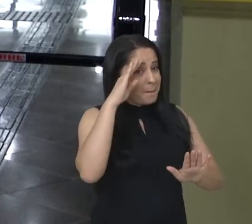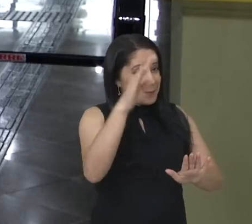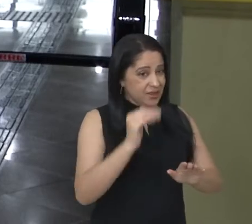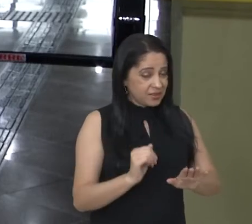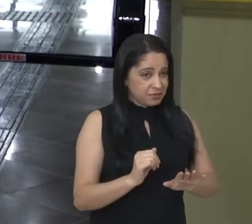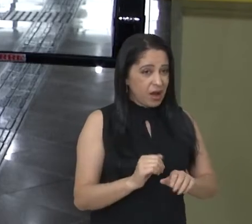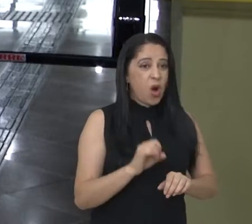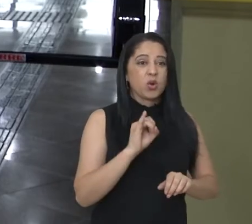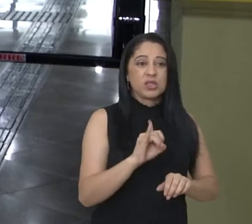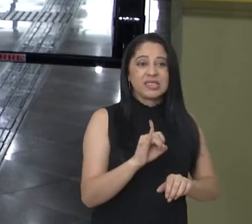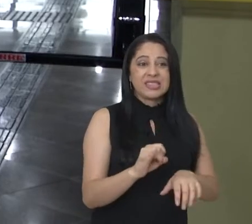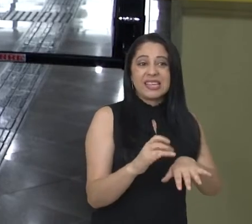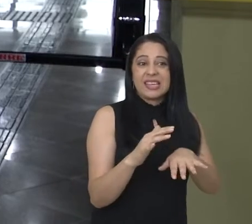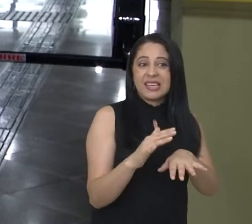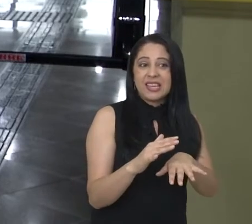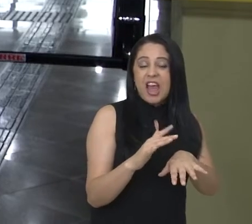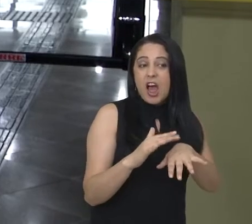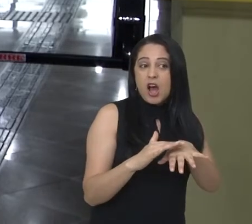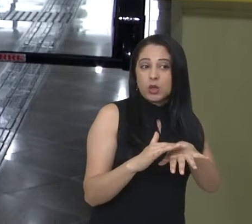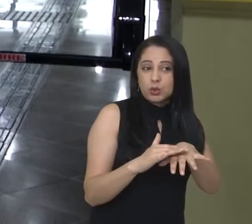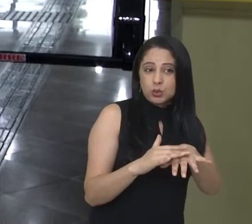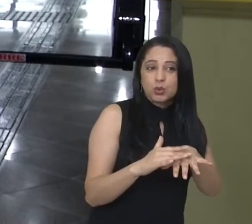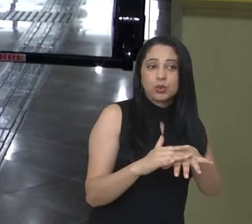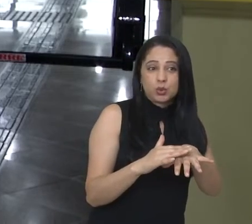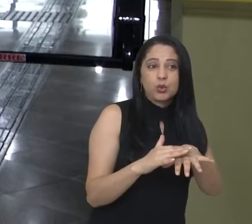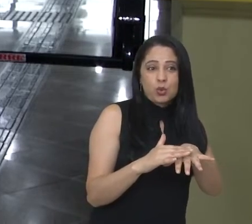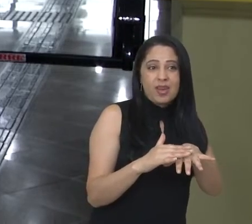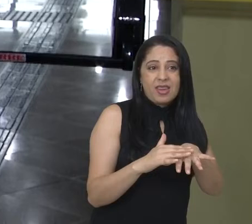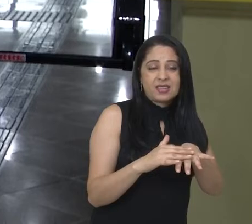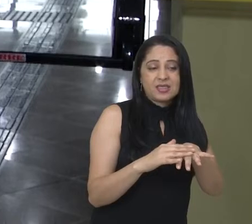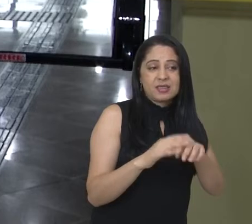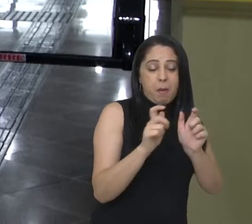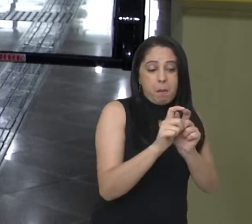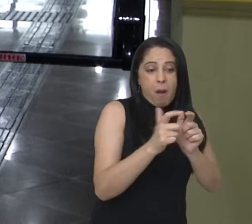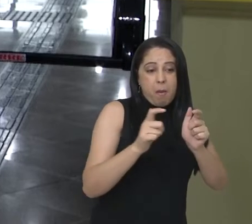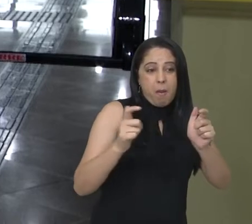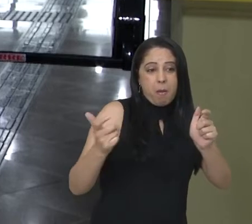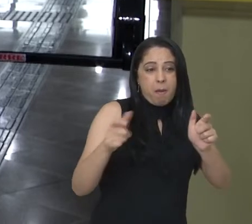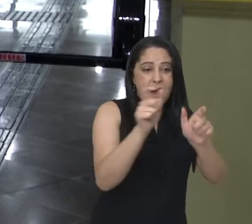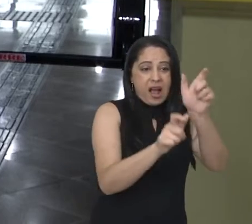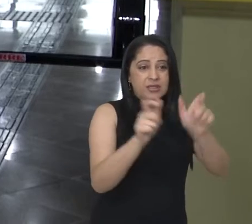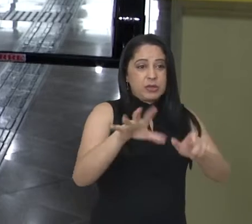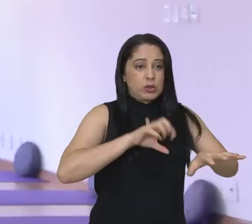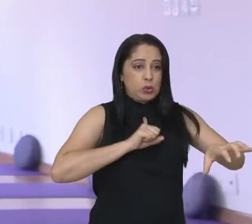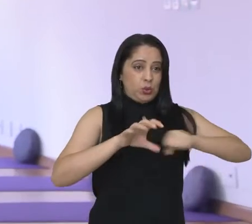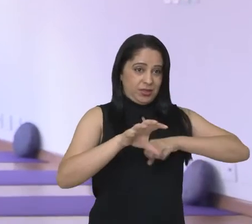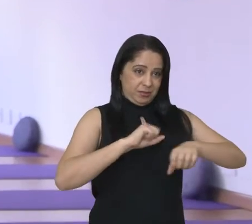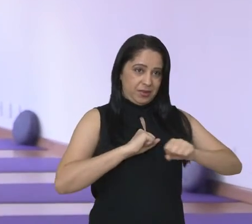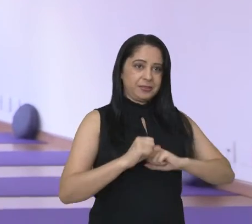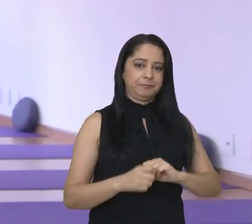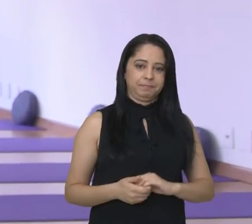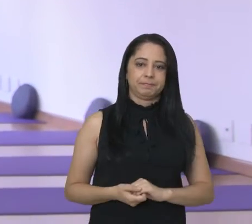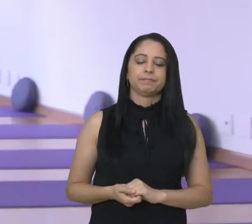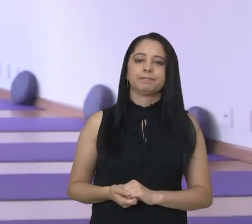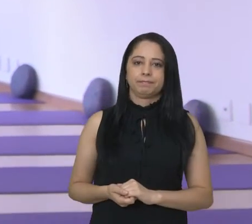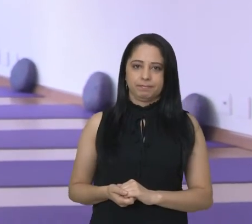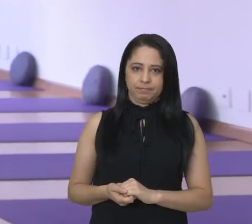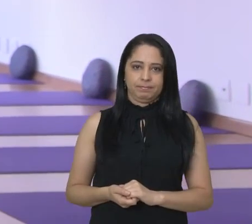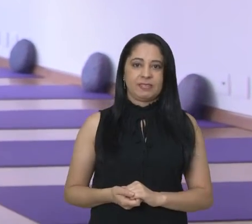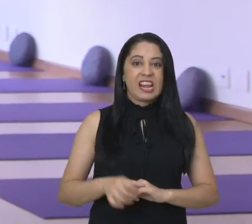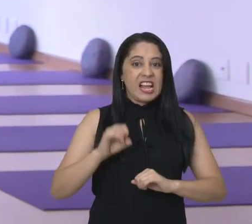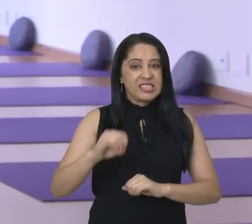individual. Agora, principalmente quando a gente fala em saúde coletiva, que é a nossa comunidade. E quanto maior